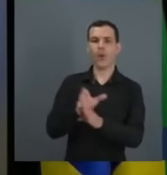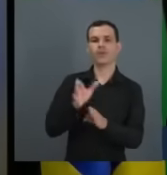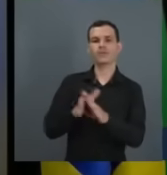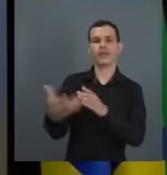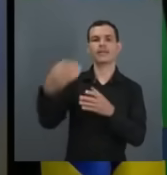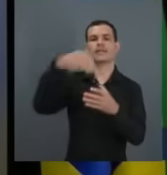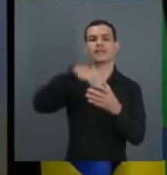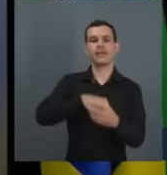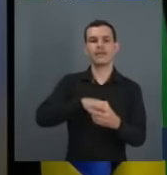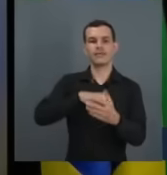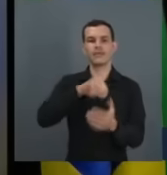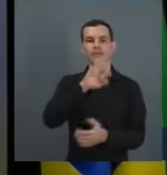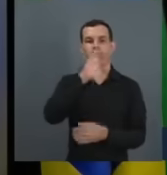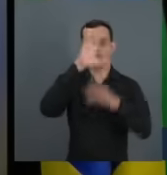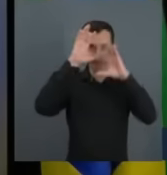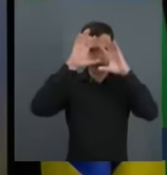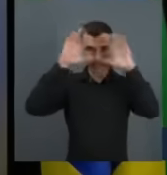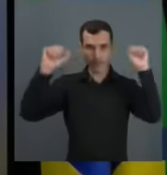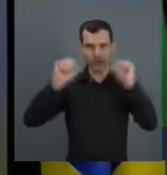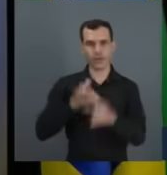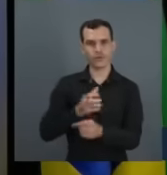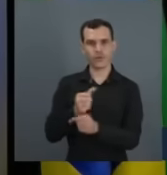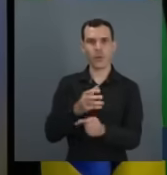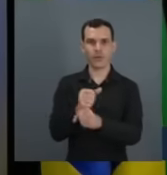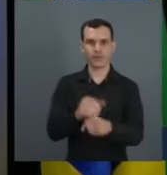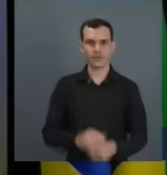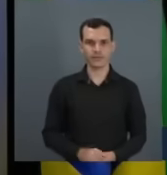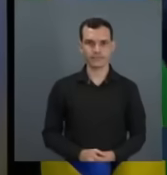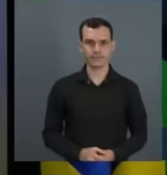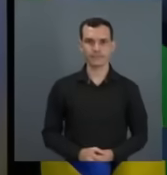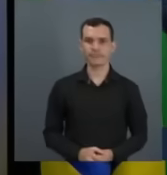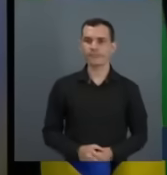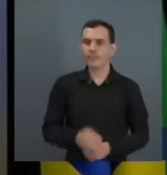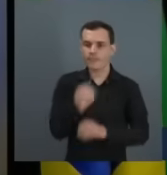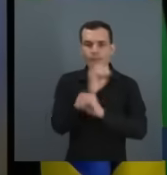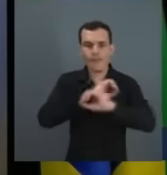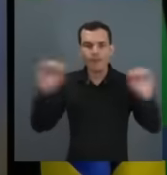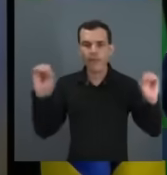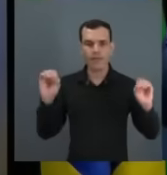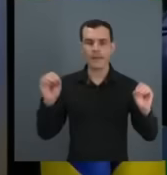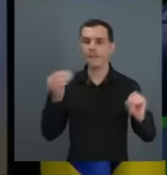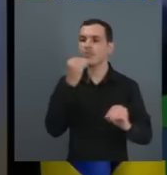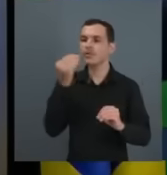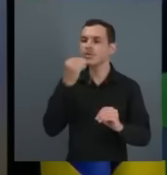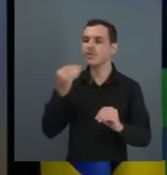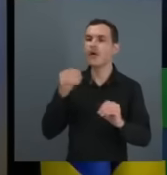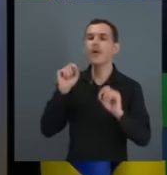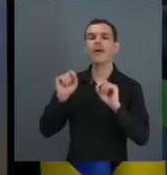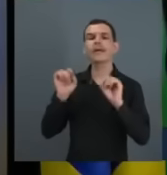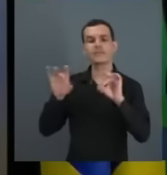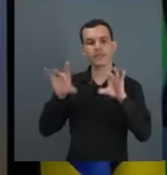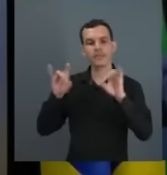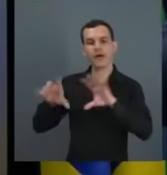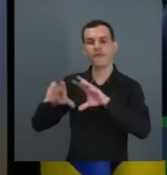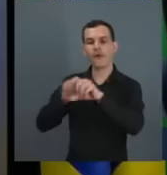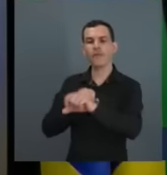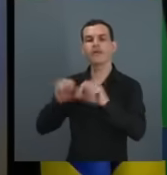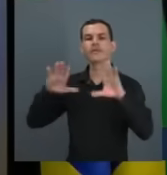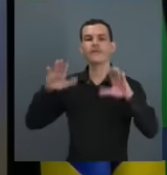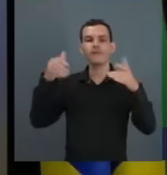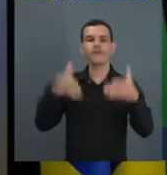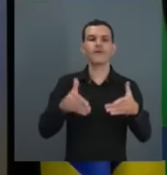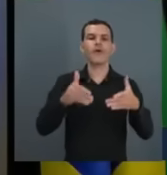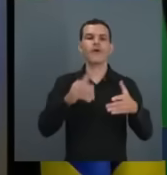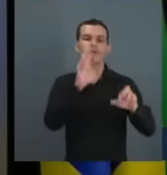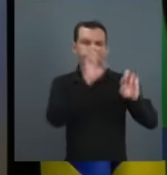de Contas. Zero. Que deveria ter especialização em auditoria, né, mexer com números, com controle,